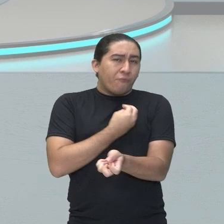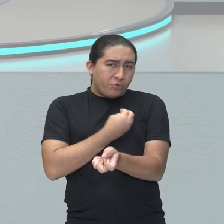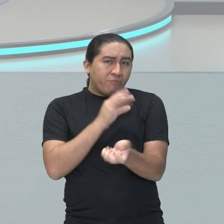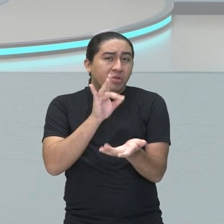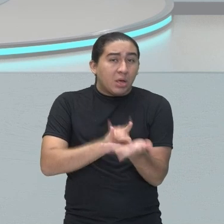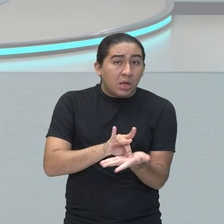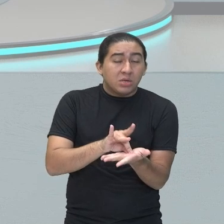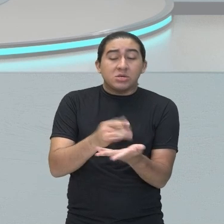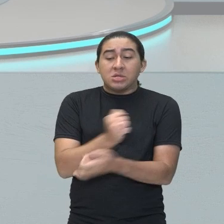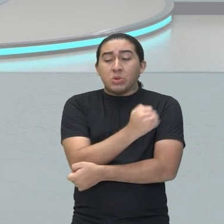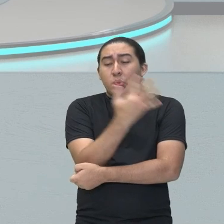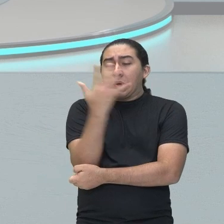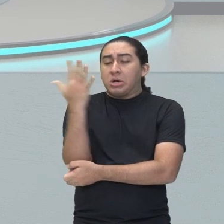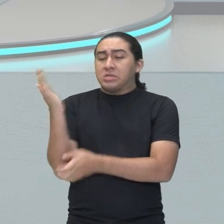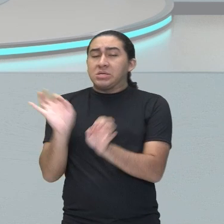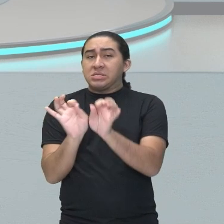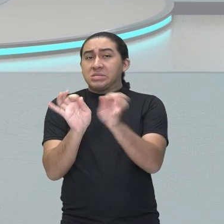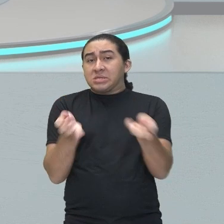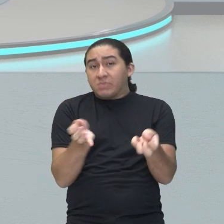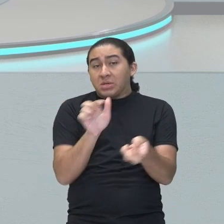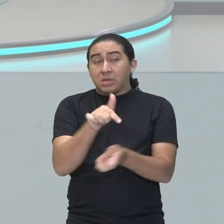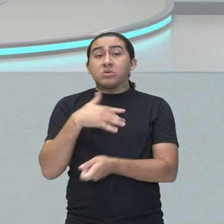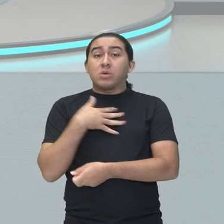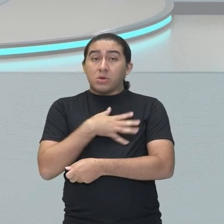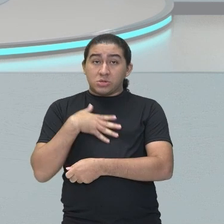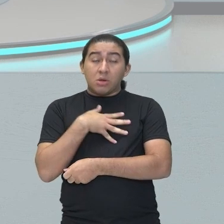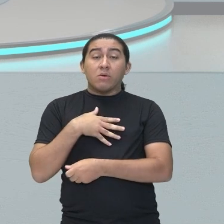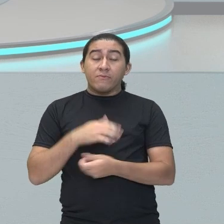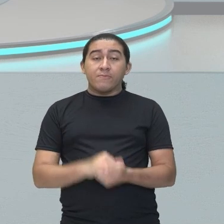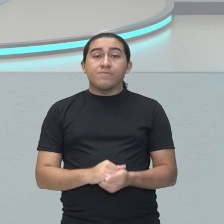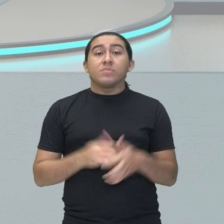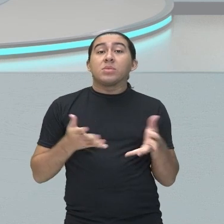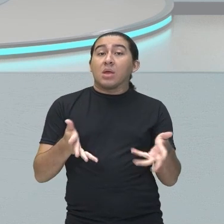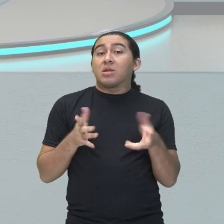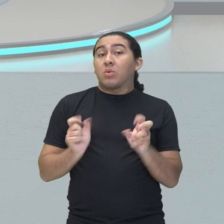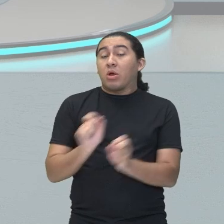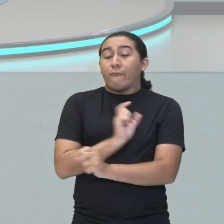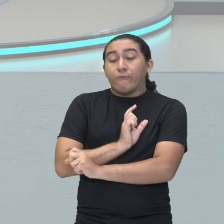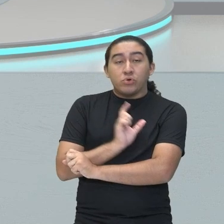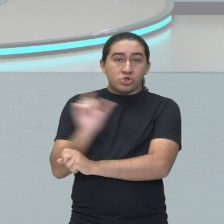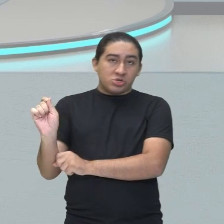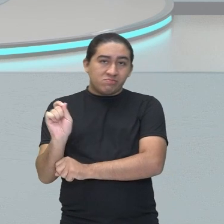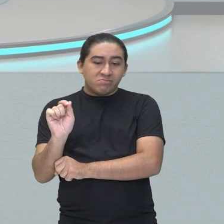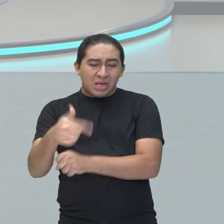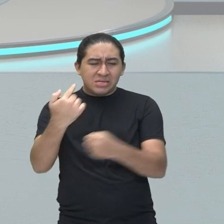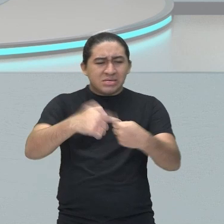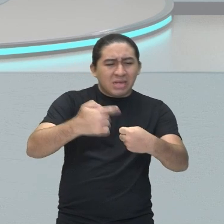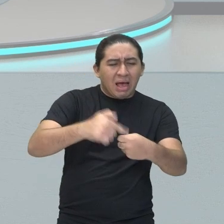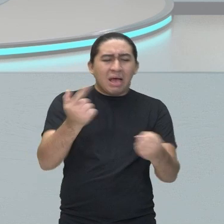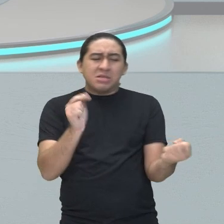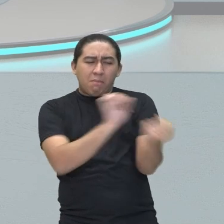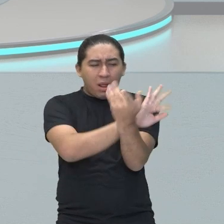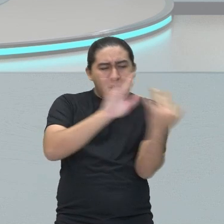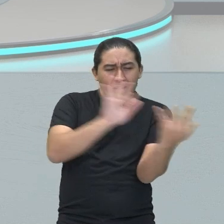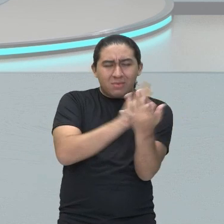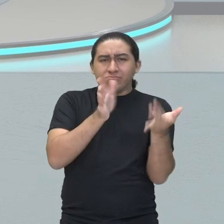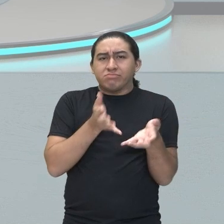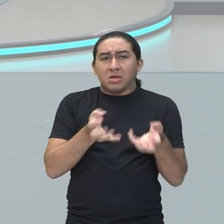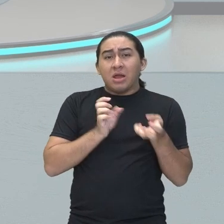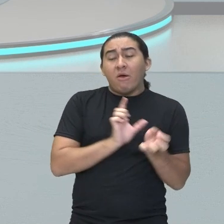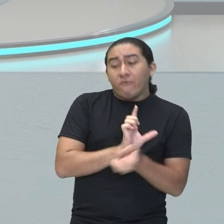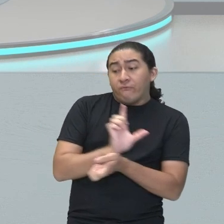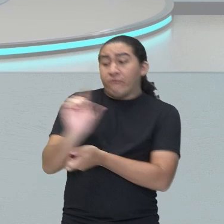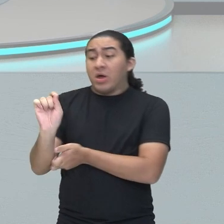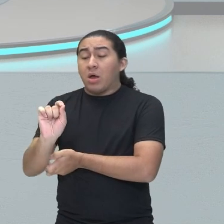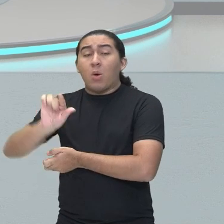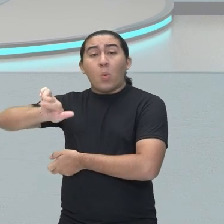a natureza, mais eles gostavam. Então, eles queriam fugir da cidade, da agitação da cidade, para o campo.